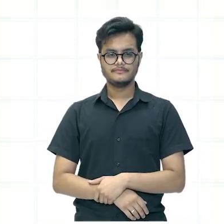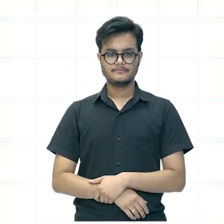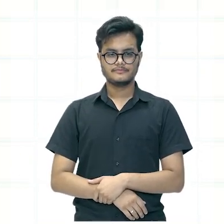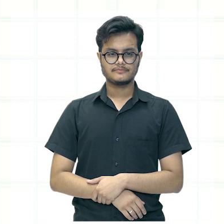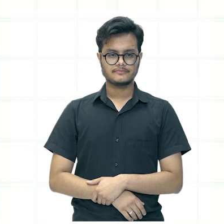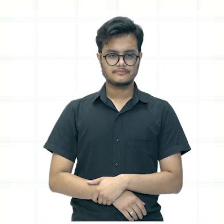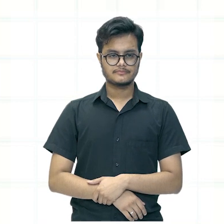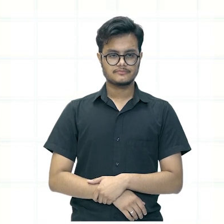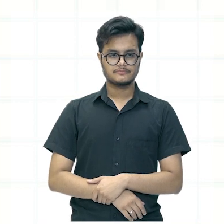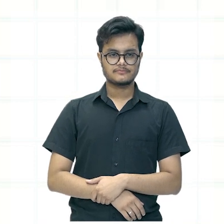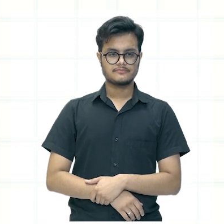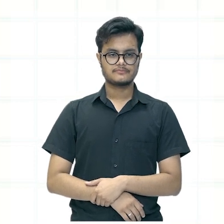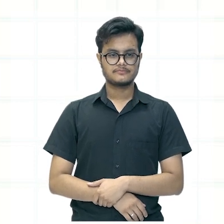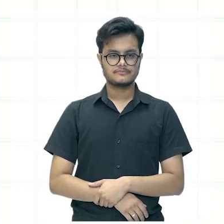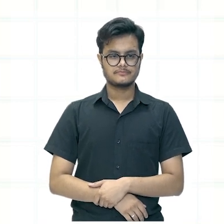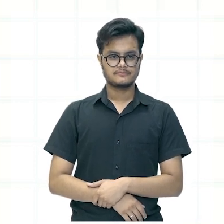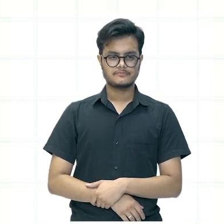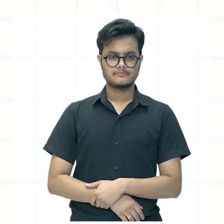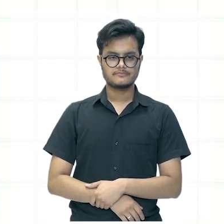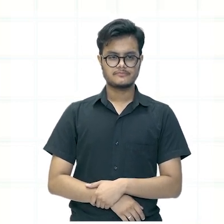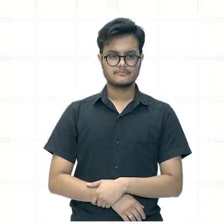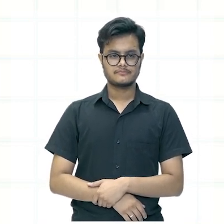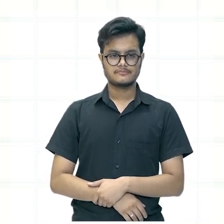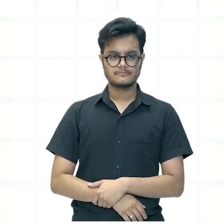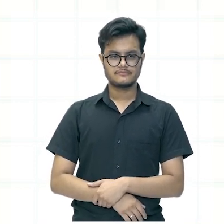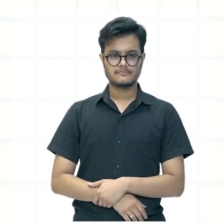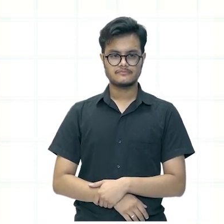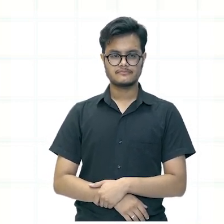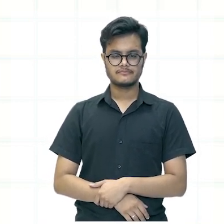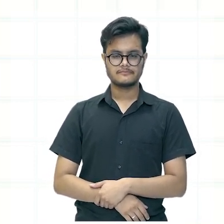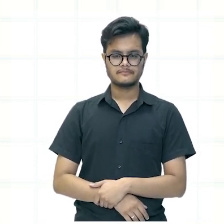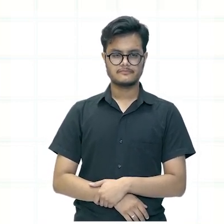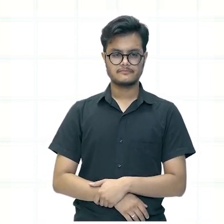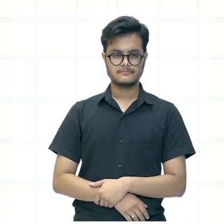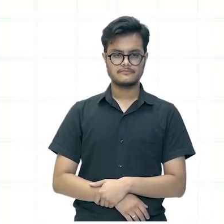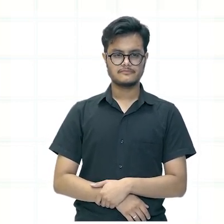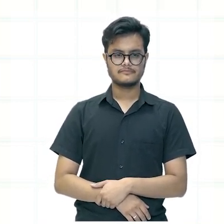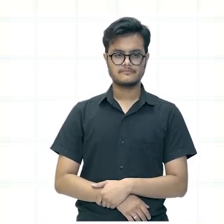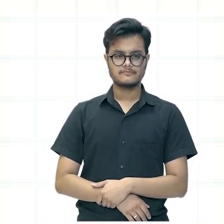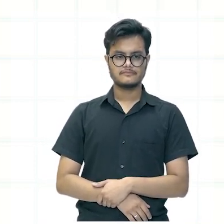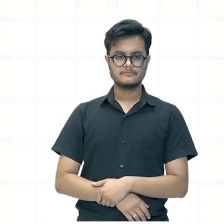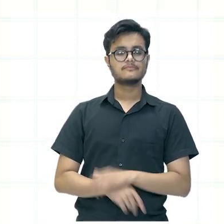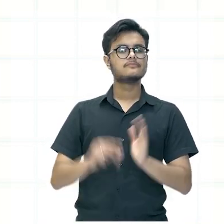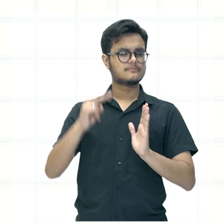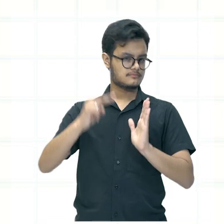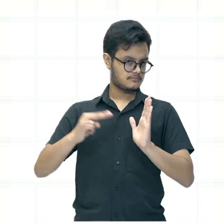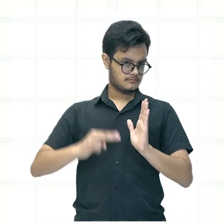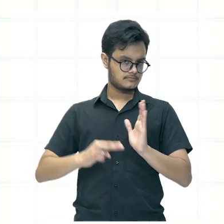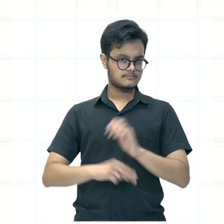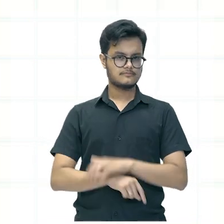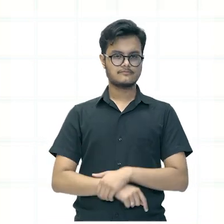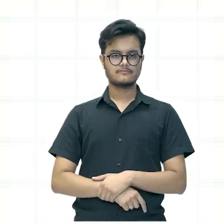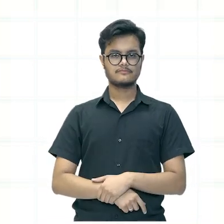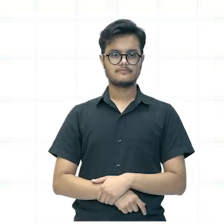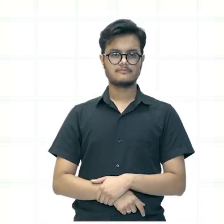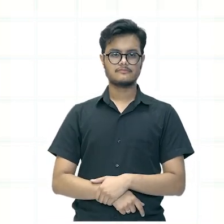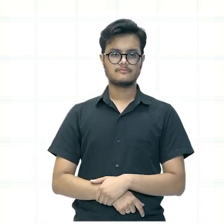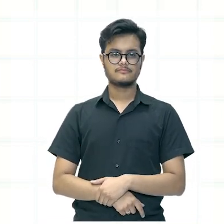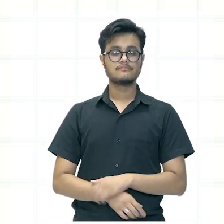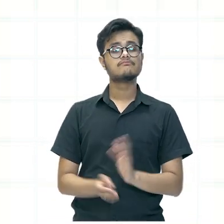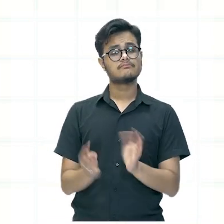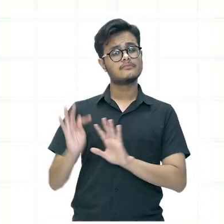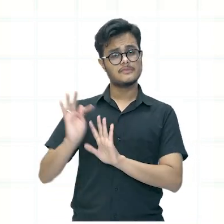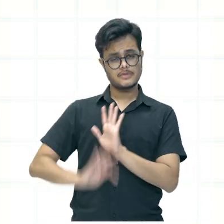read, ó, o primeiro comando é o quê? Ler, né? O verbo ler, então ele está dizendo para você fazer o quê? Leia. Leia o quê?